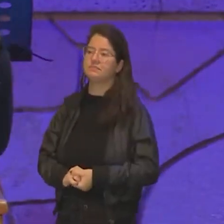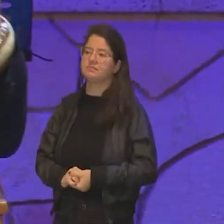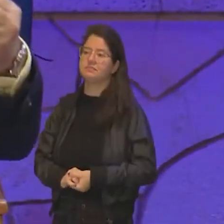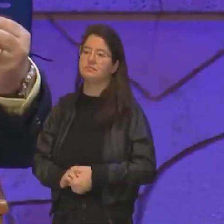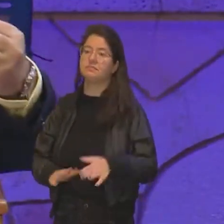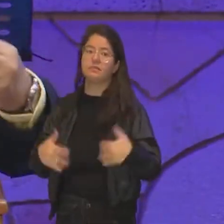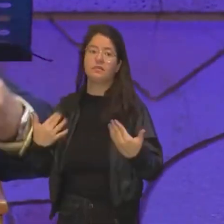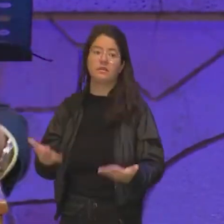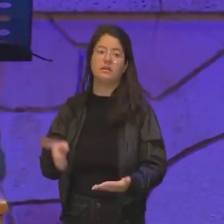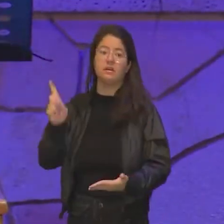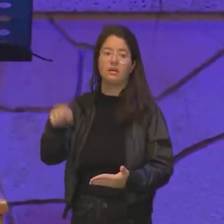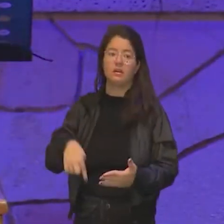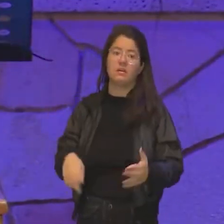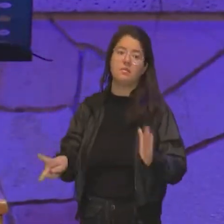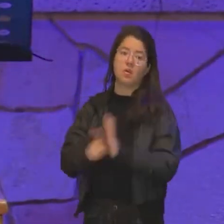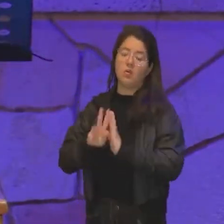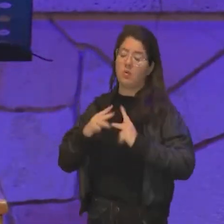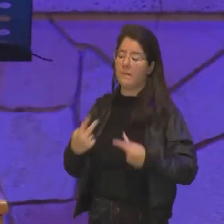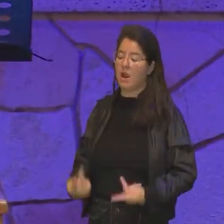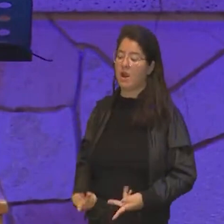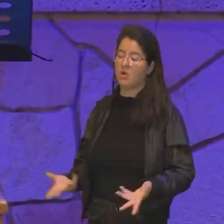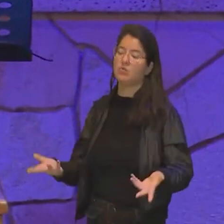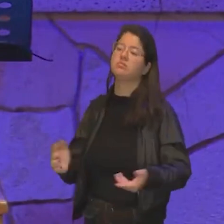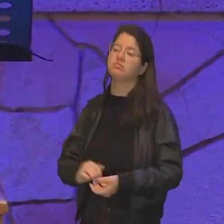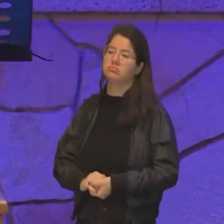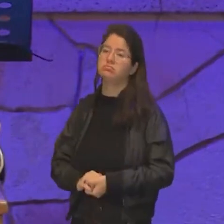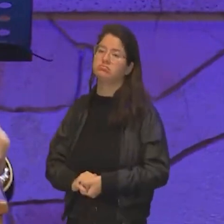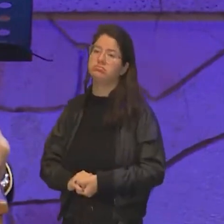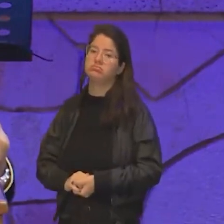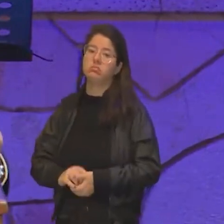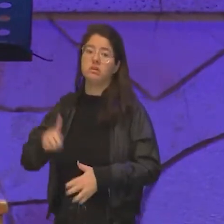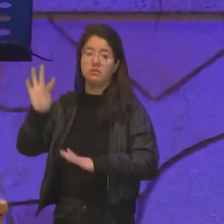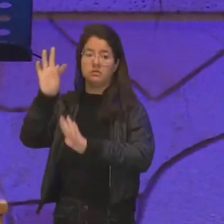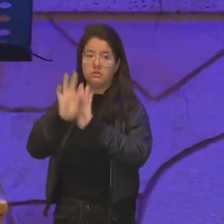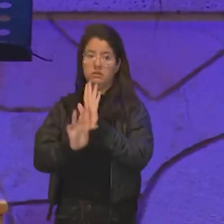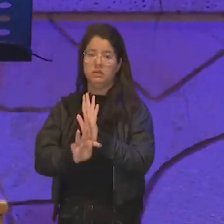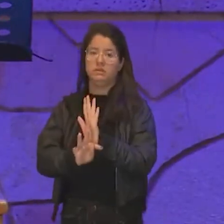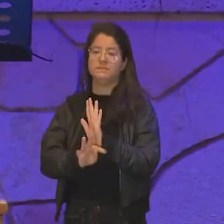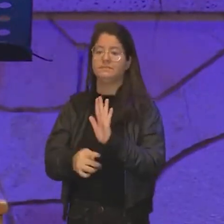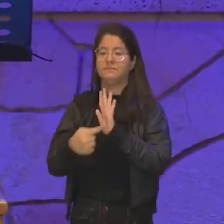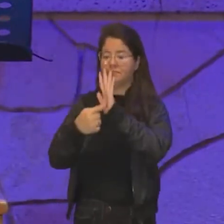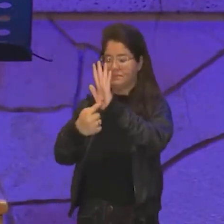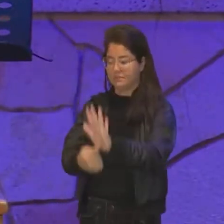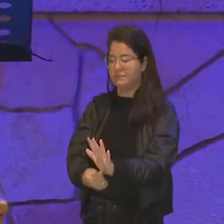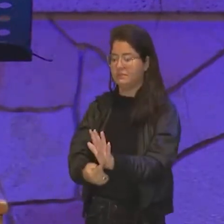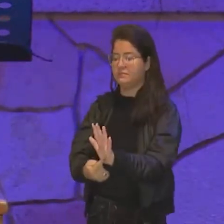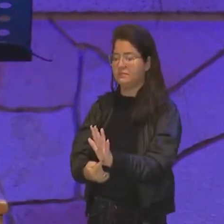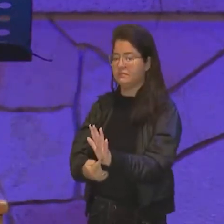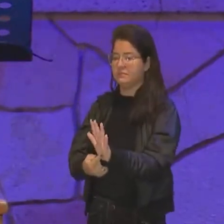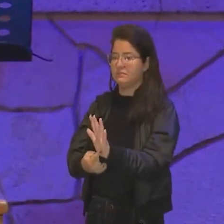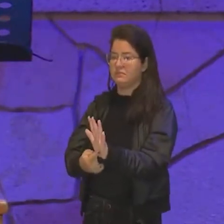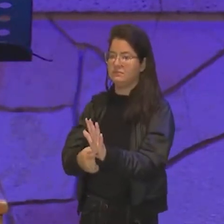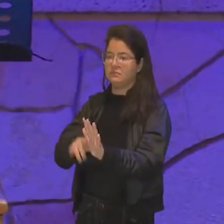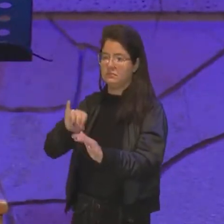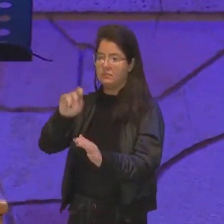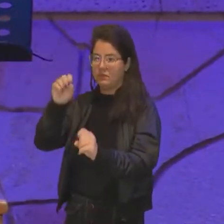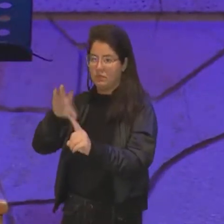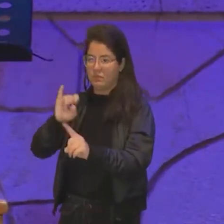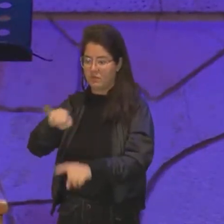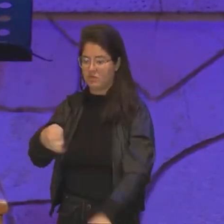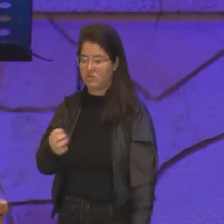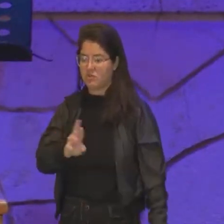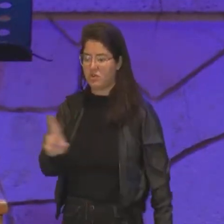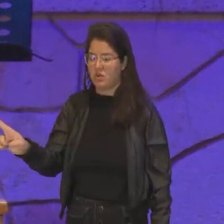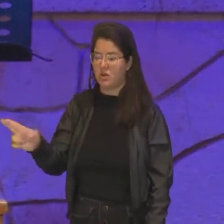E isto é próprio do ser humano. E esse texto que Deus fala a partir do profeta Jeremias: